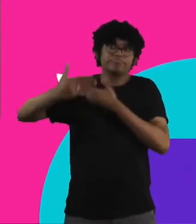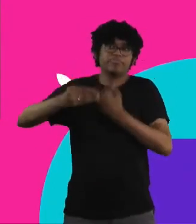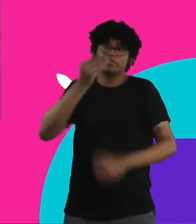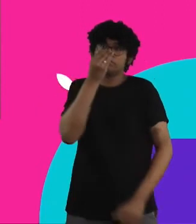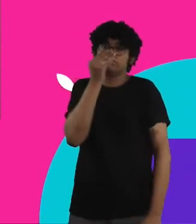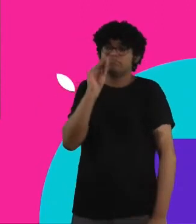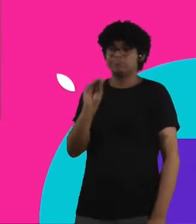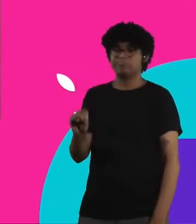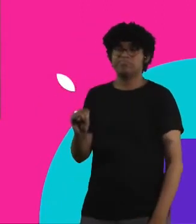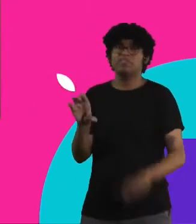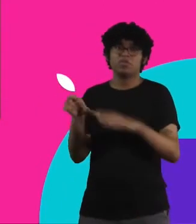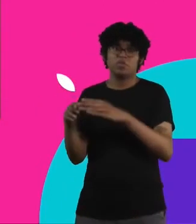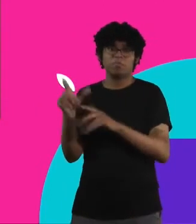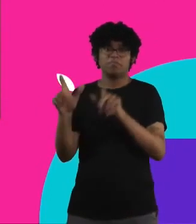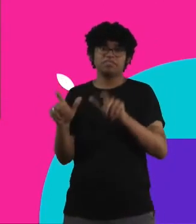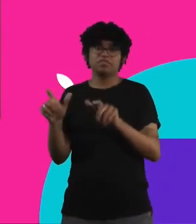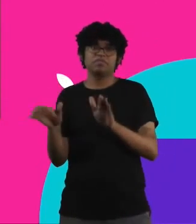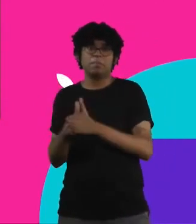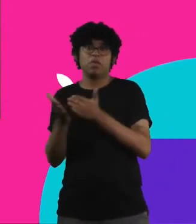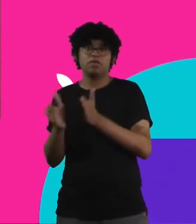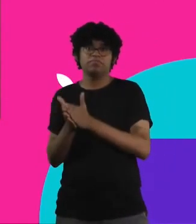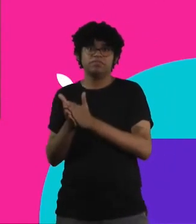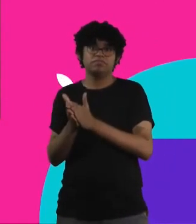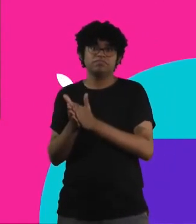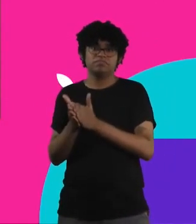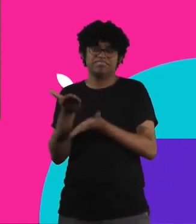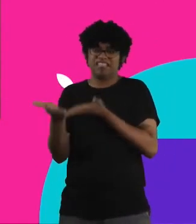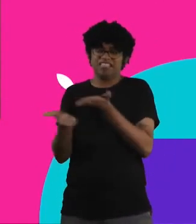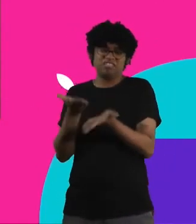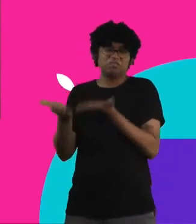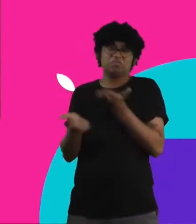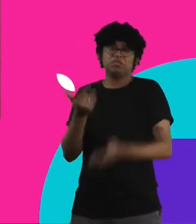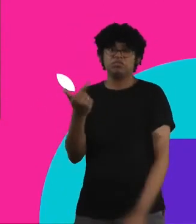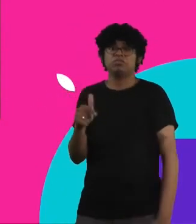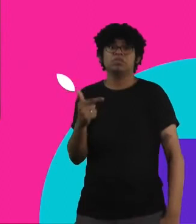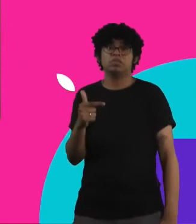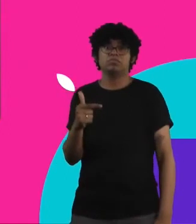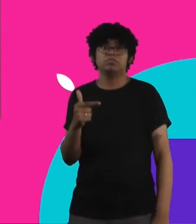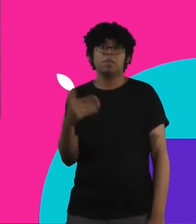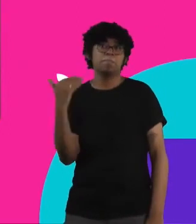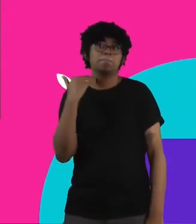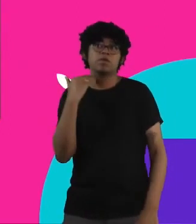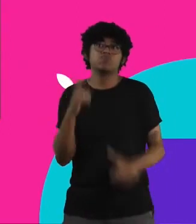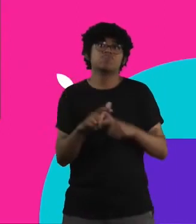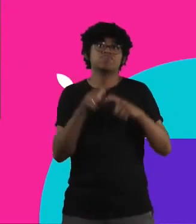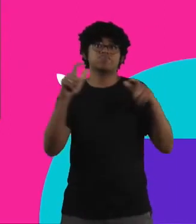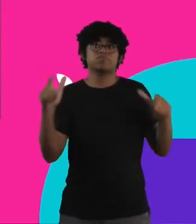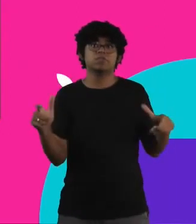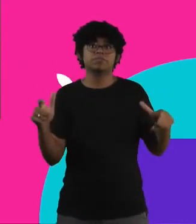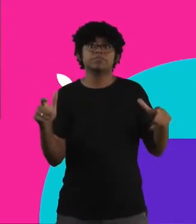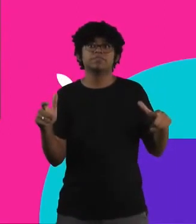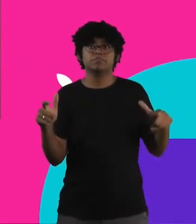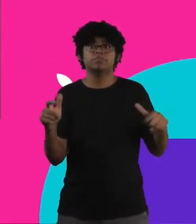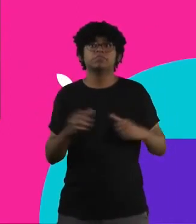negligenciadas, absolutamente negligenciadas e destratadas. Pelas grandes instituições financeiras brasileiras. E aí, com o